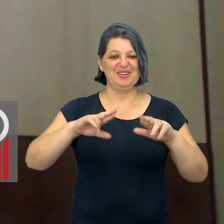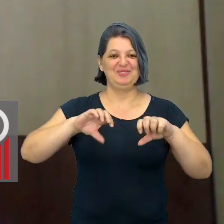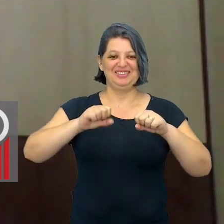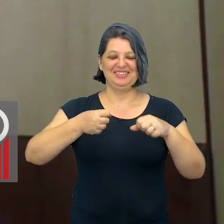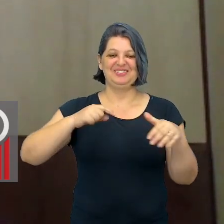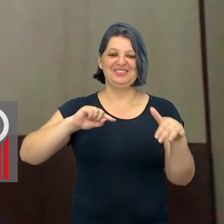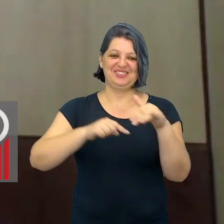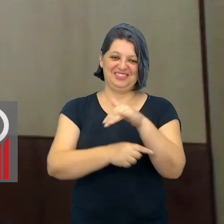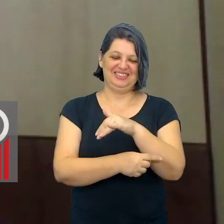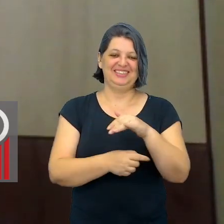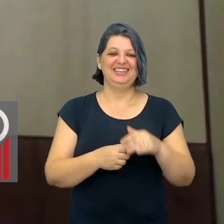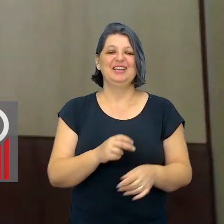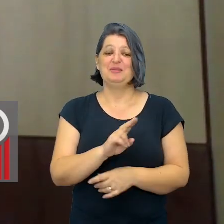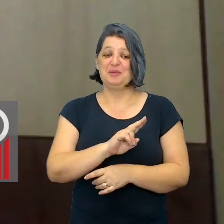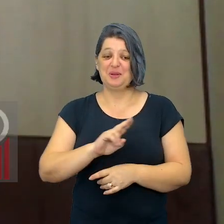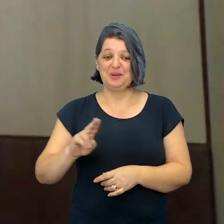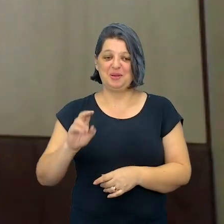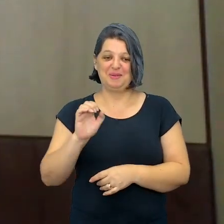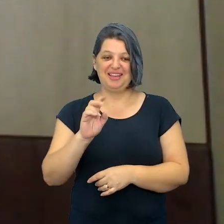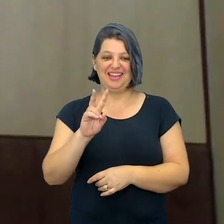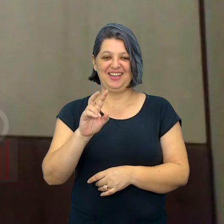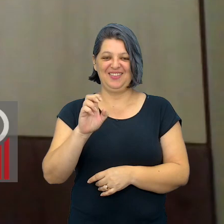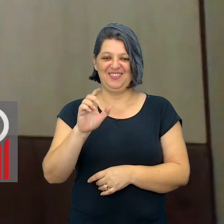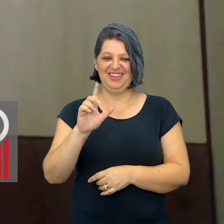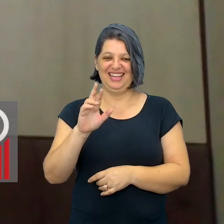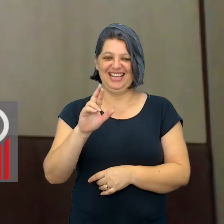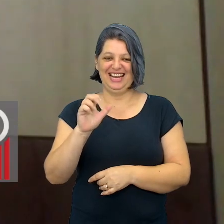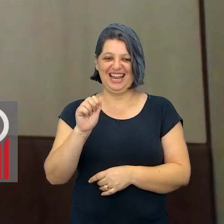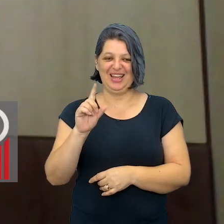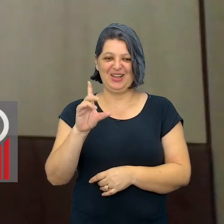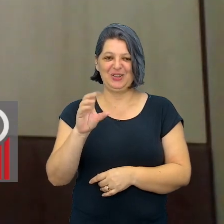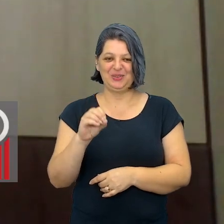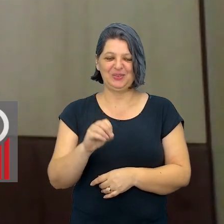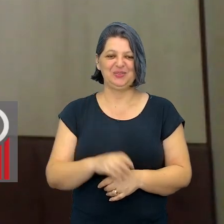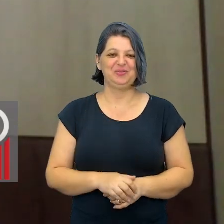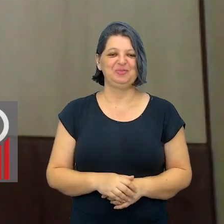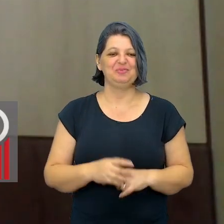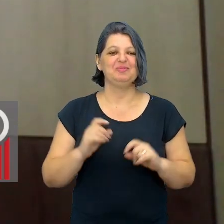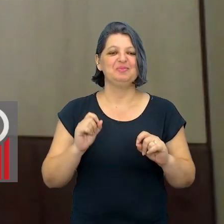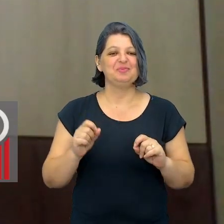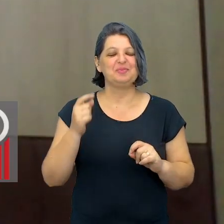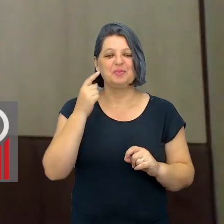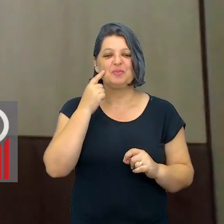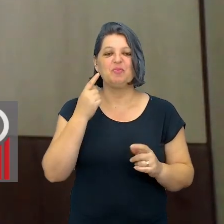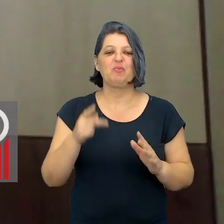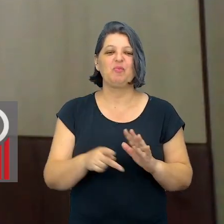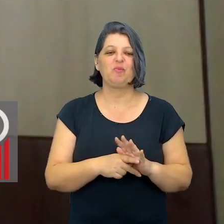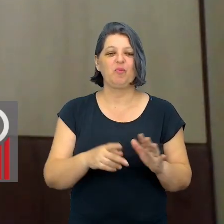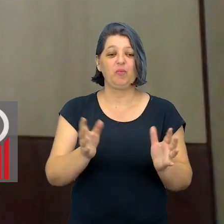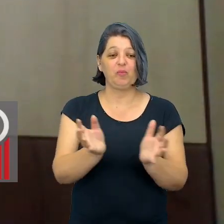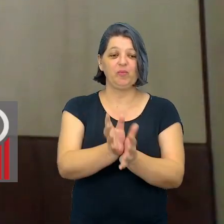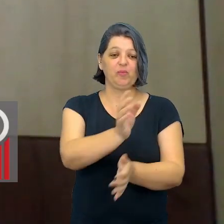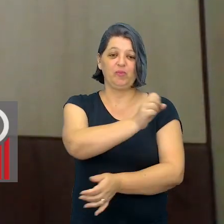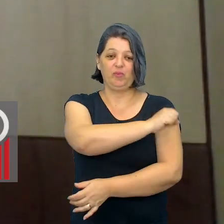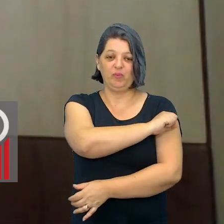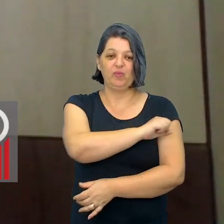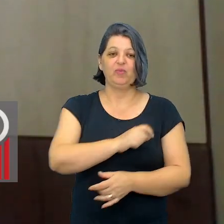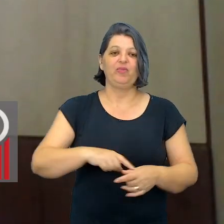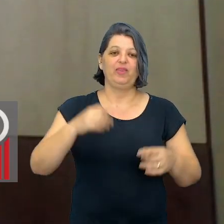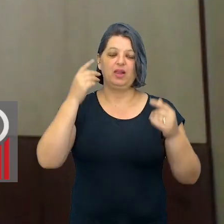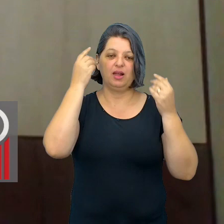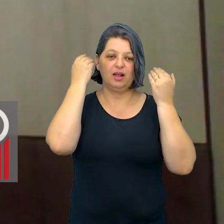Aprofundamento. Meu nome é Everaldo Machado, sou um rapaz mais ou menos de uns 48 anos, né, que eu tenho 48 de idade, tenho